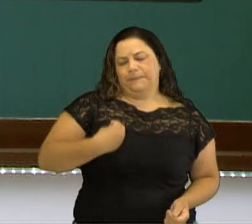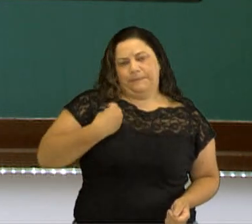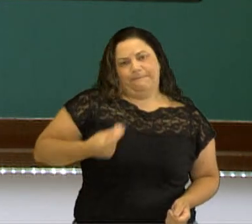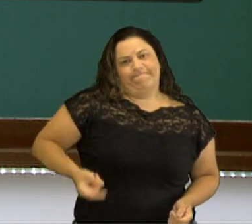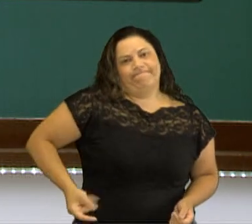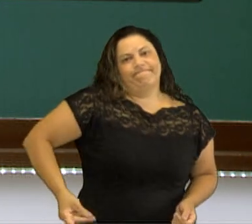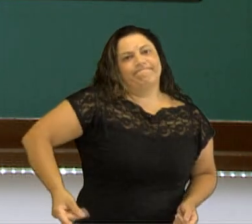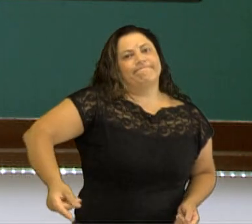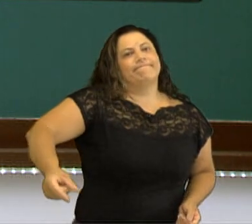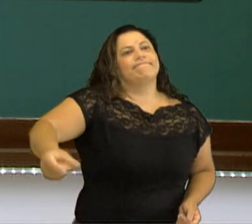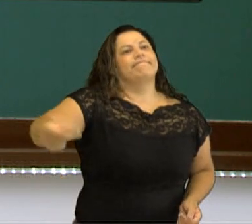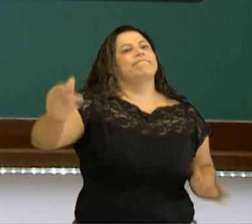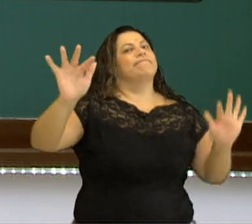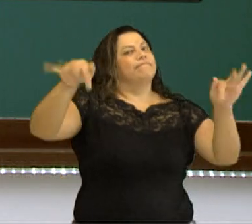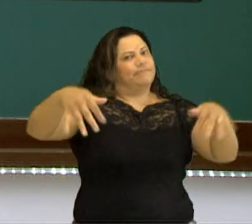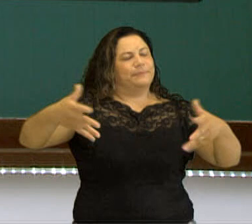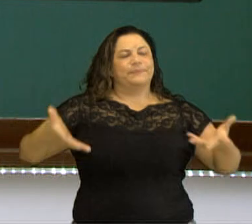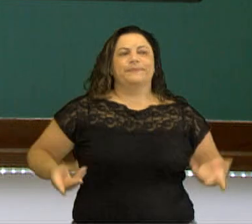da vida.